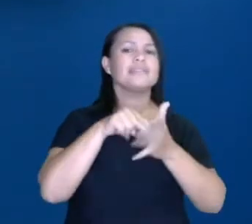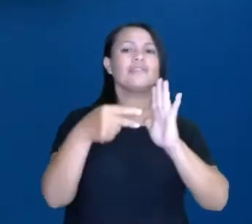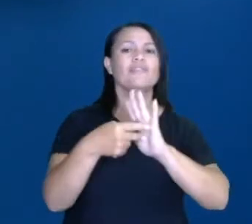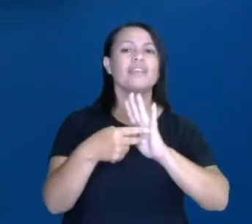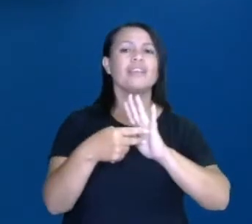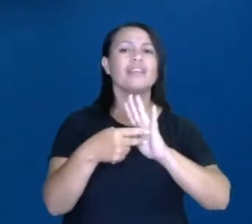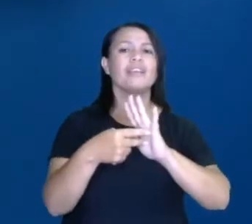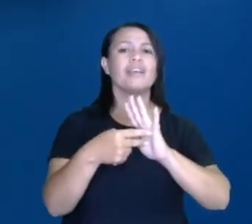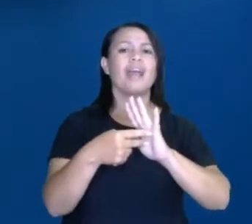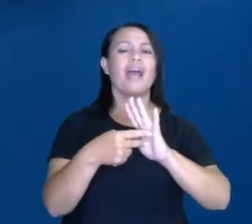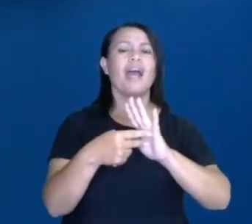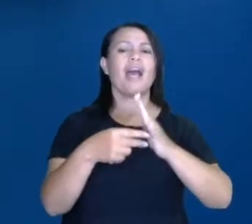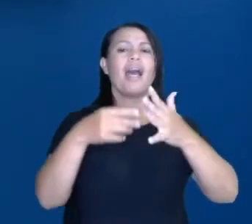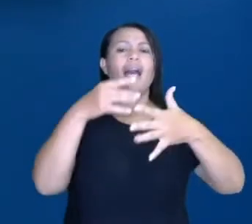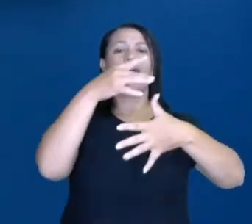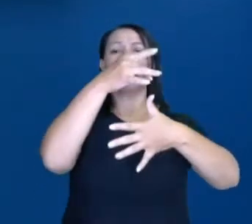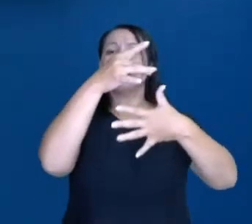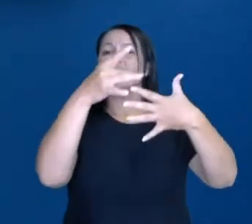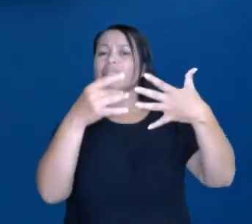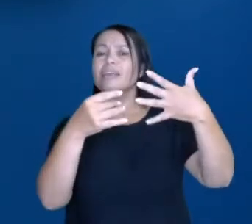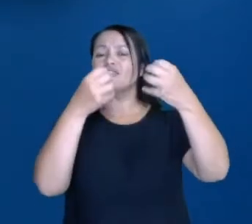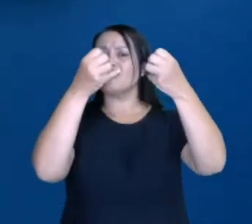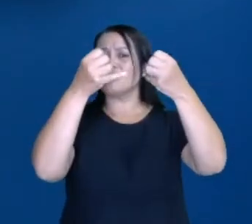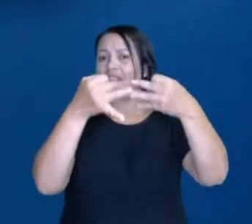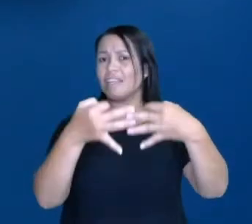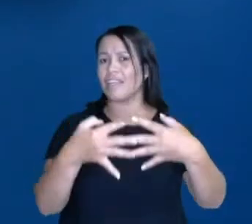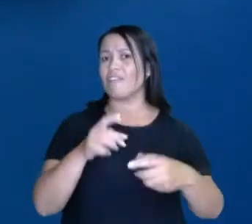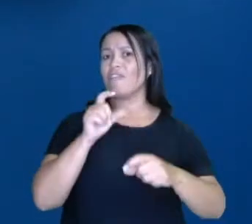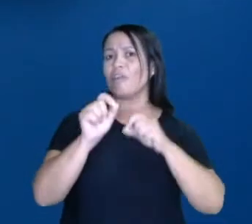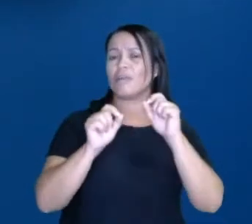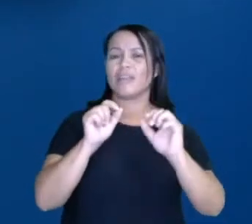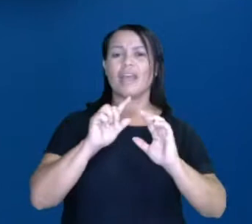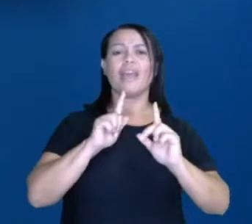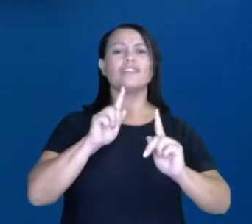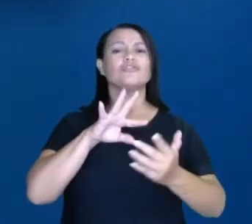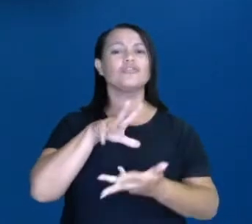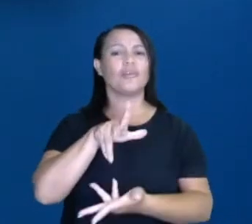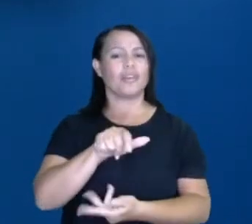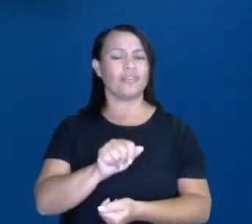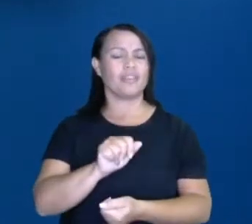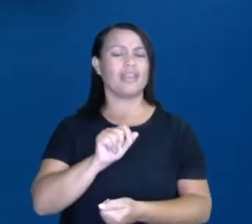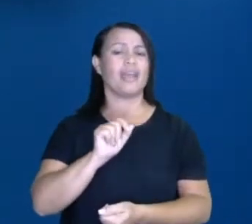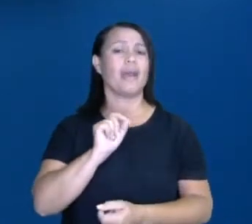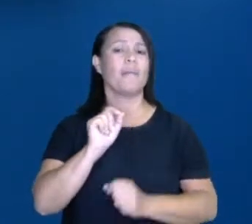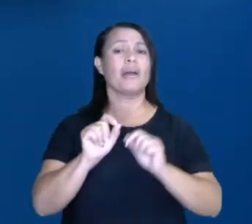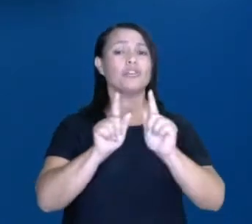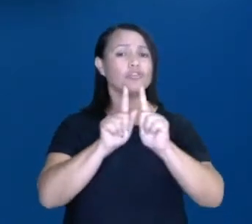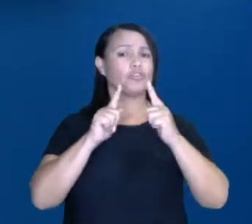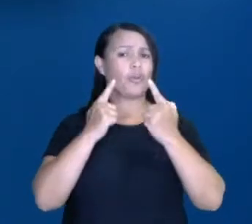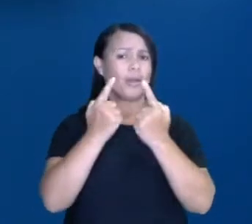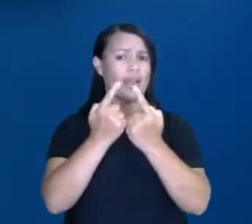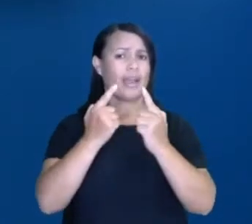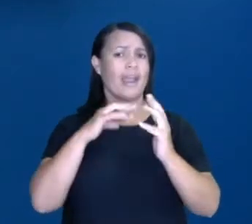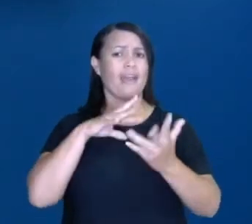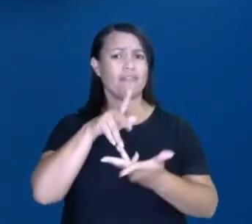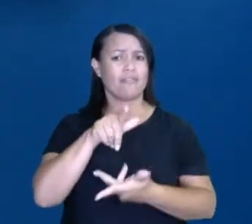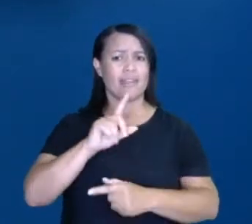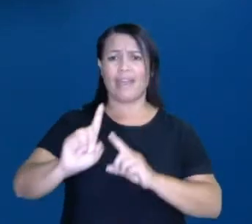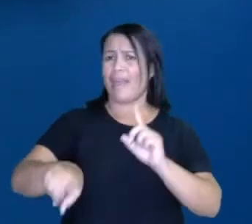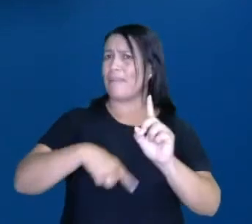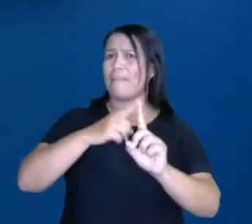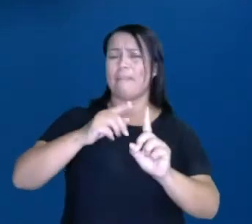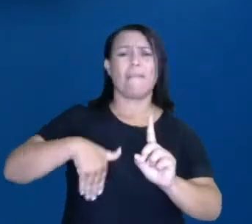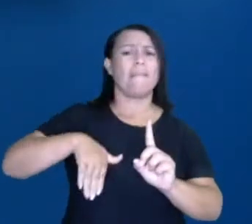descrever ou escrever a terra. Mas a geografia é muito mais do que isso. Ela